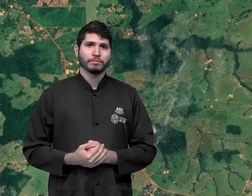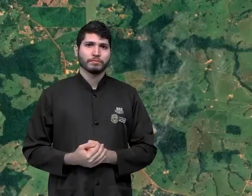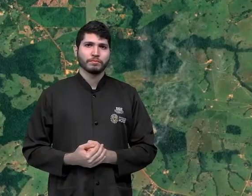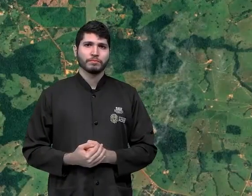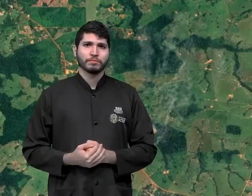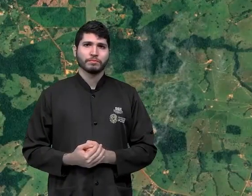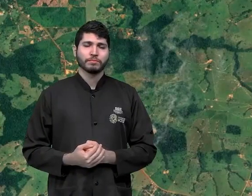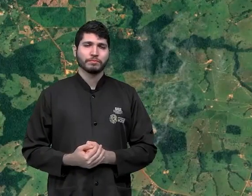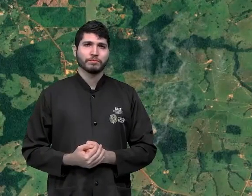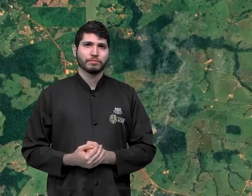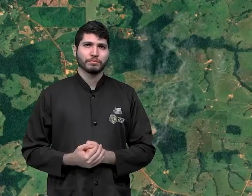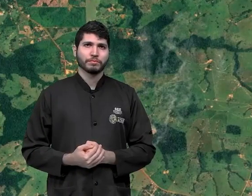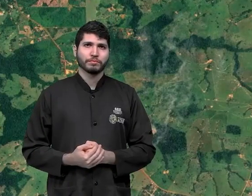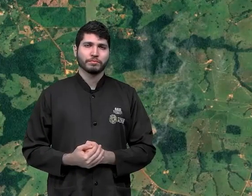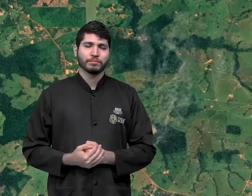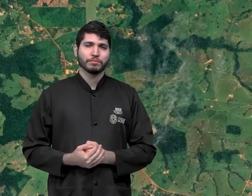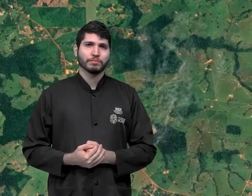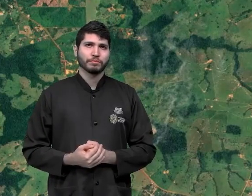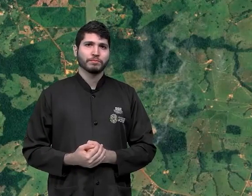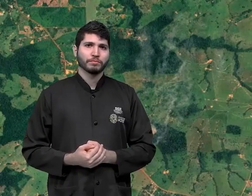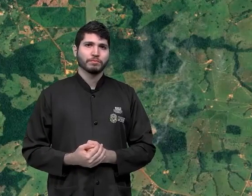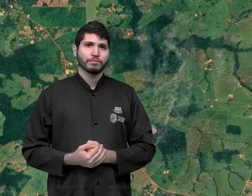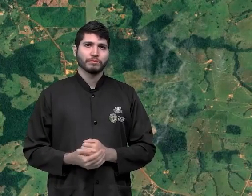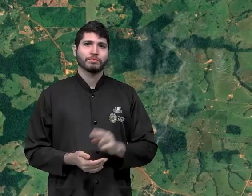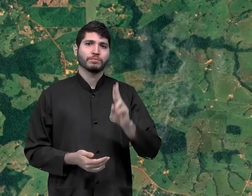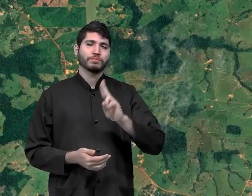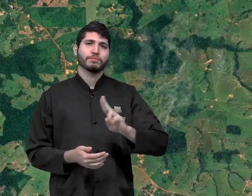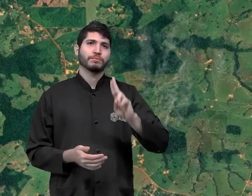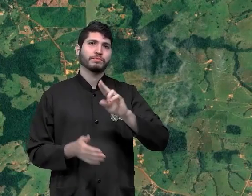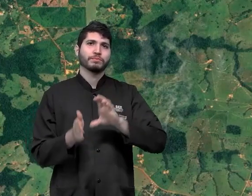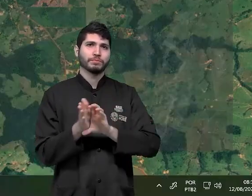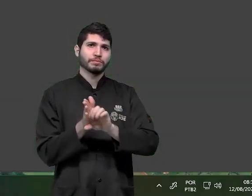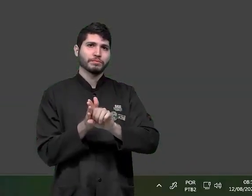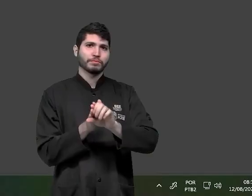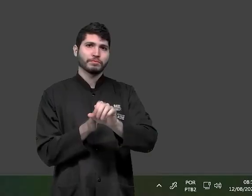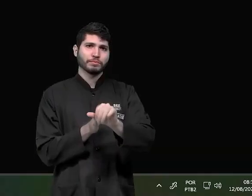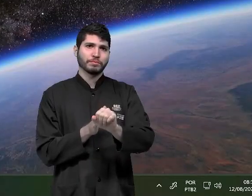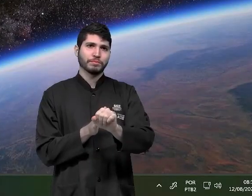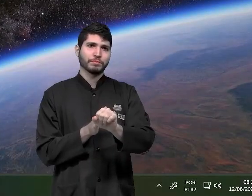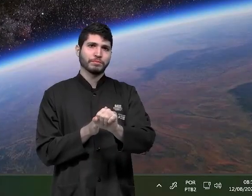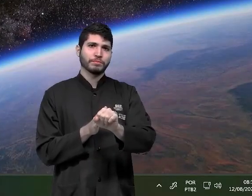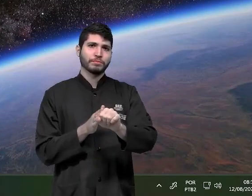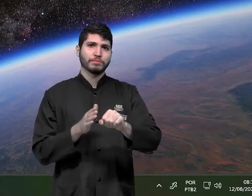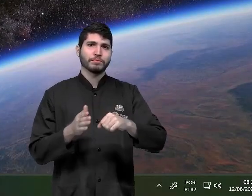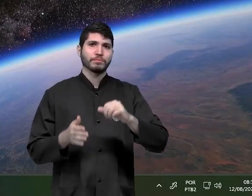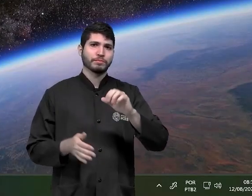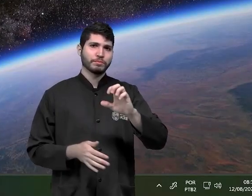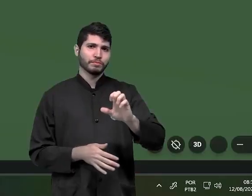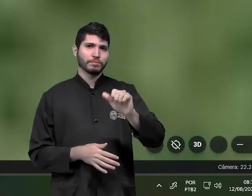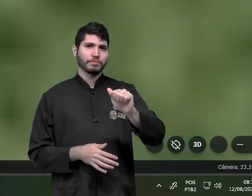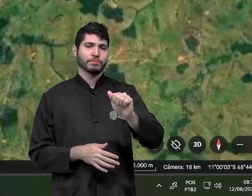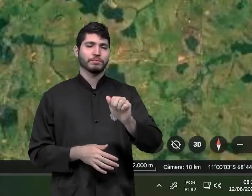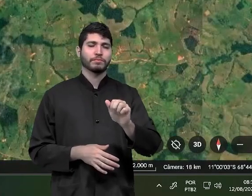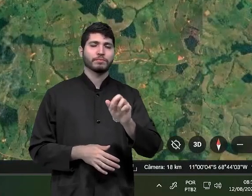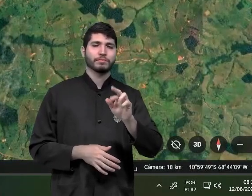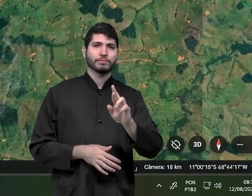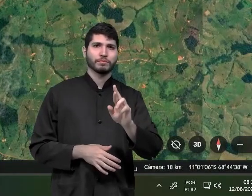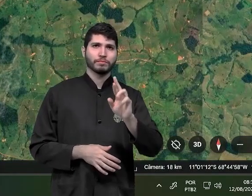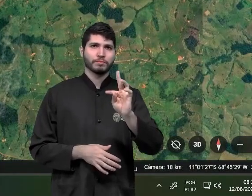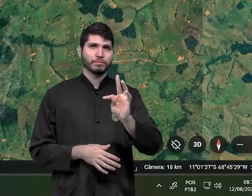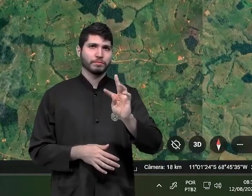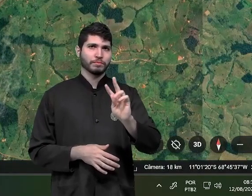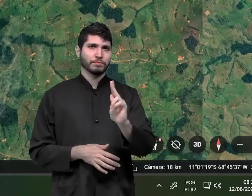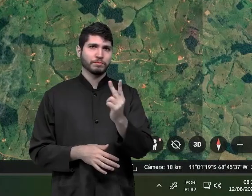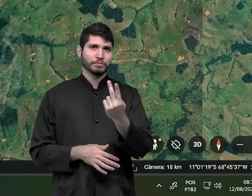navegar um pouco aqui no Google Earth. Google Earth é um aplicativo aí, um software que